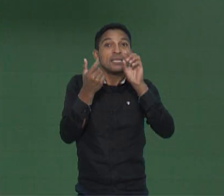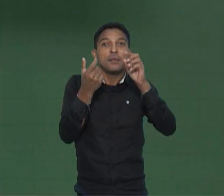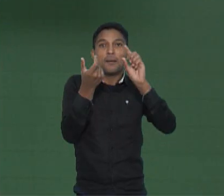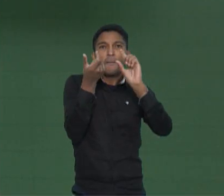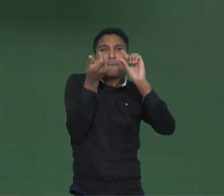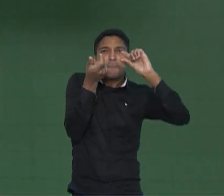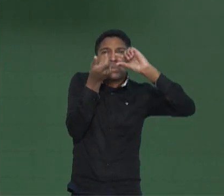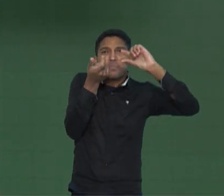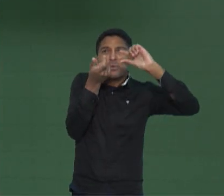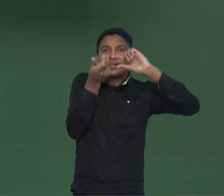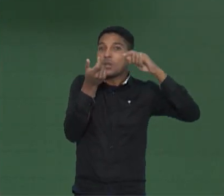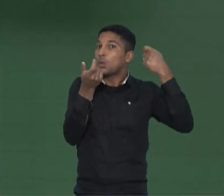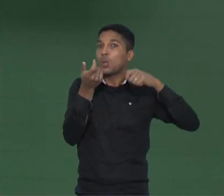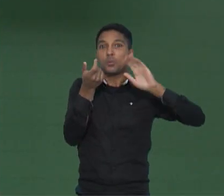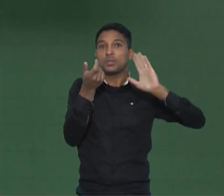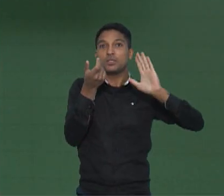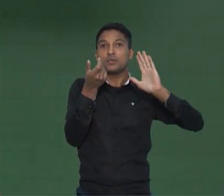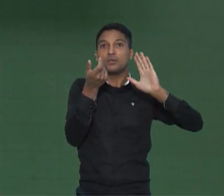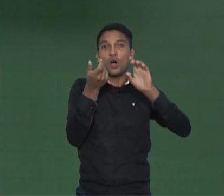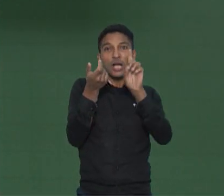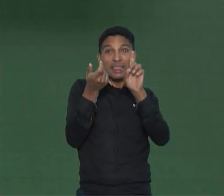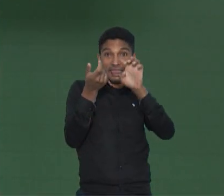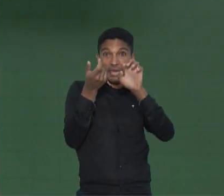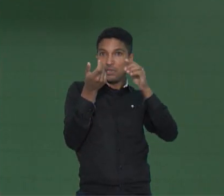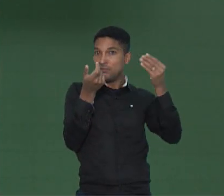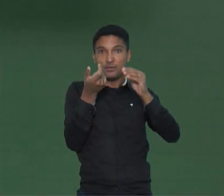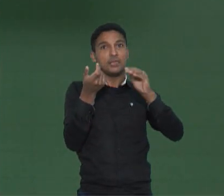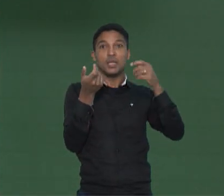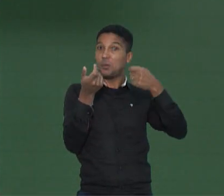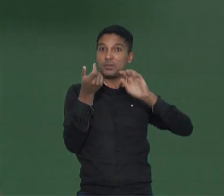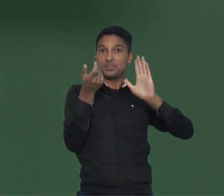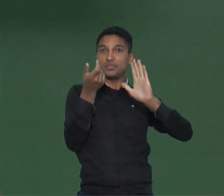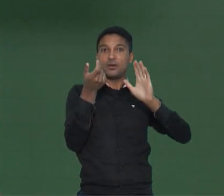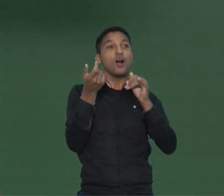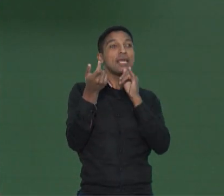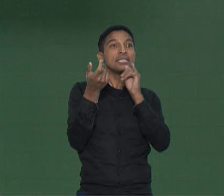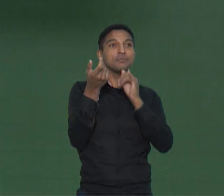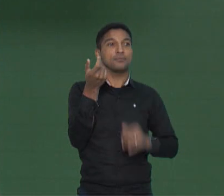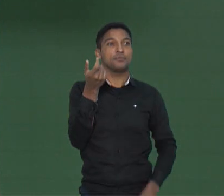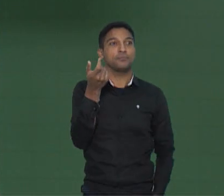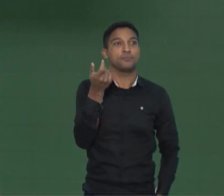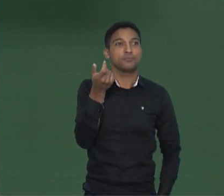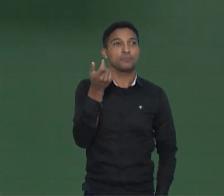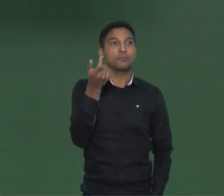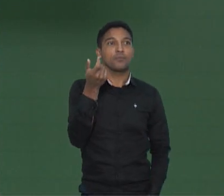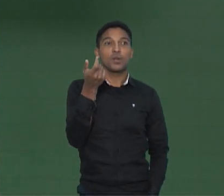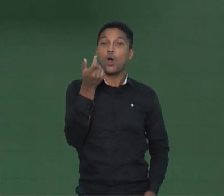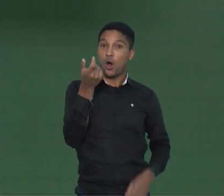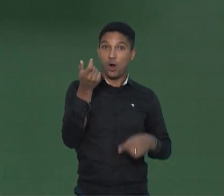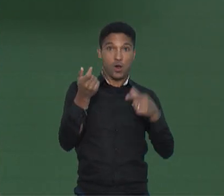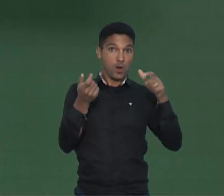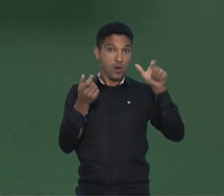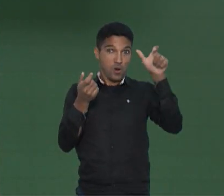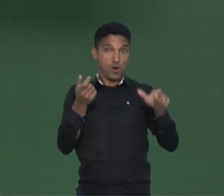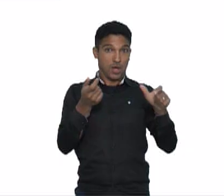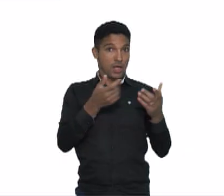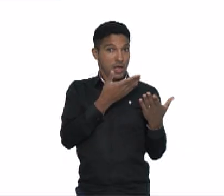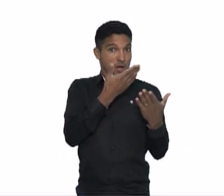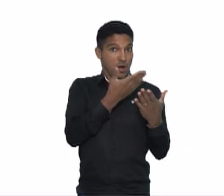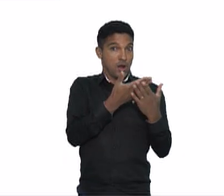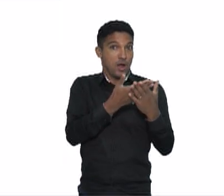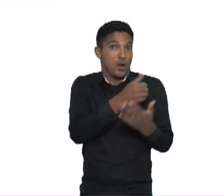você precisa responder o seguinte: qual a função das expressões destacadas no trecho da